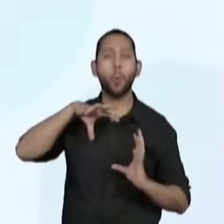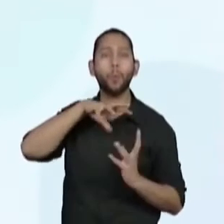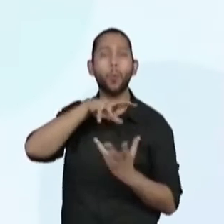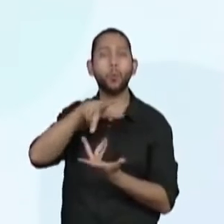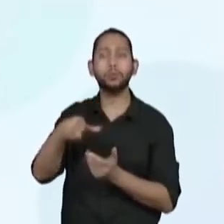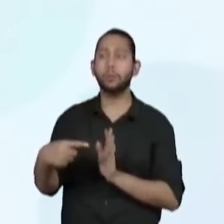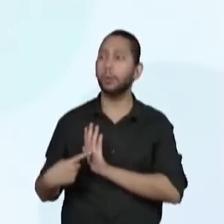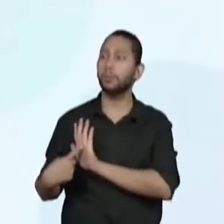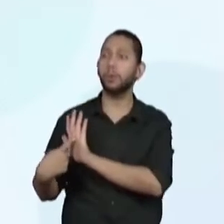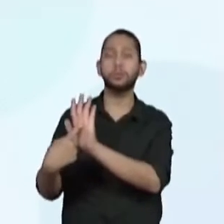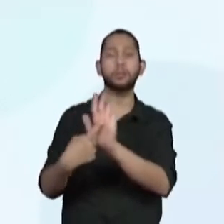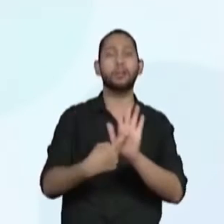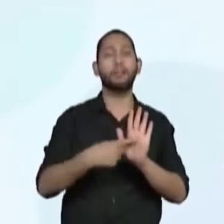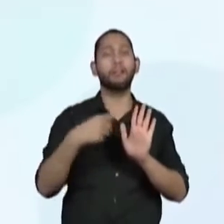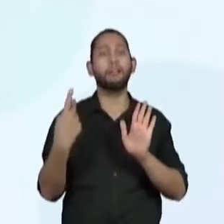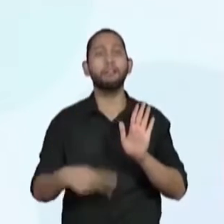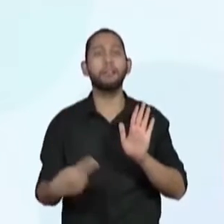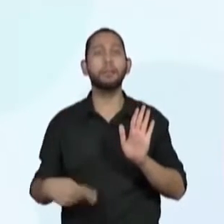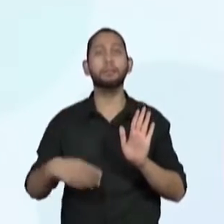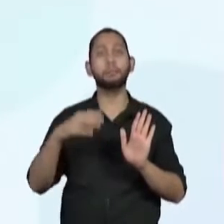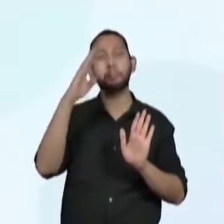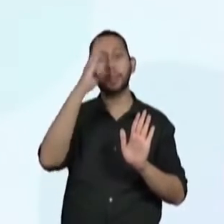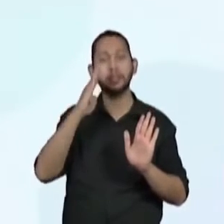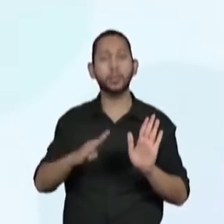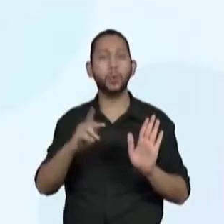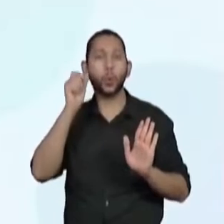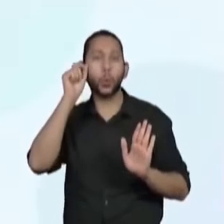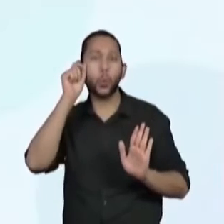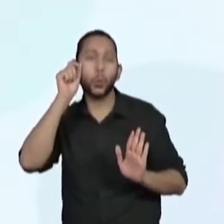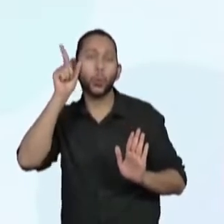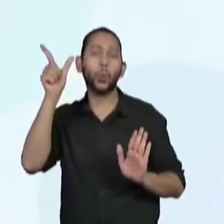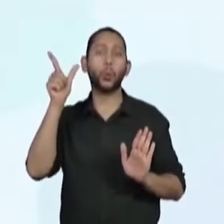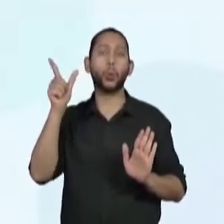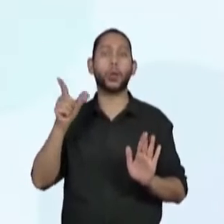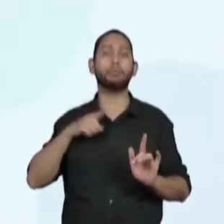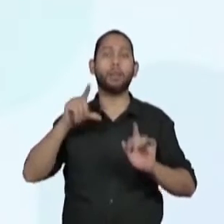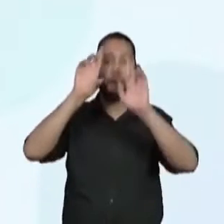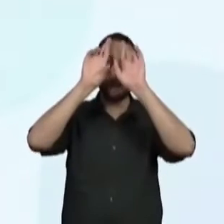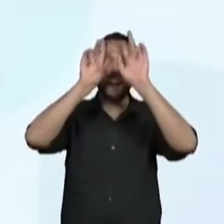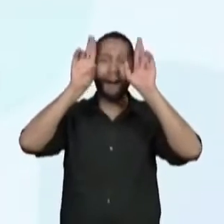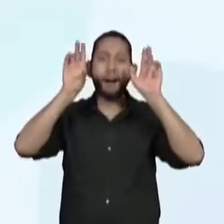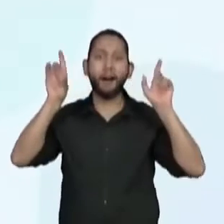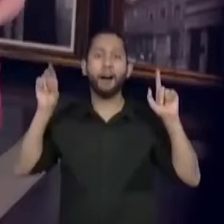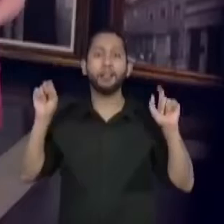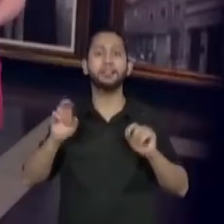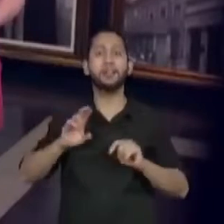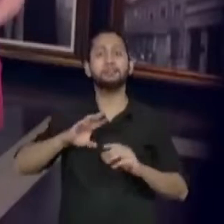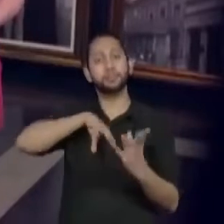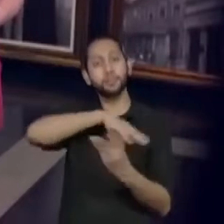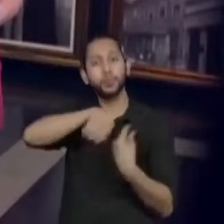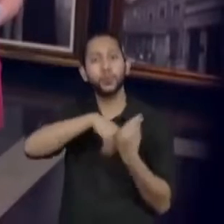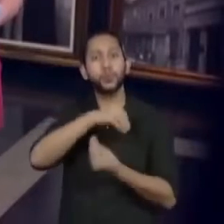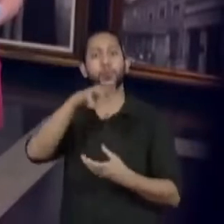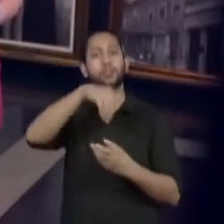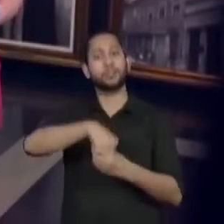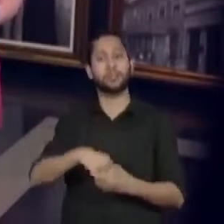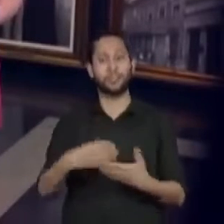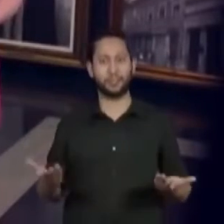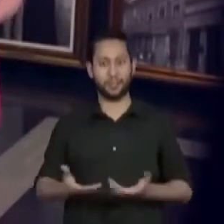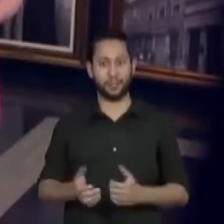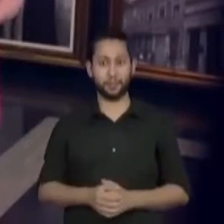que nós teríamos a mestiçagem cultural e racial. E ela era também presente